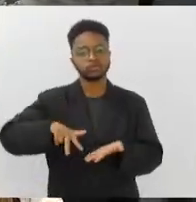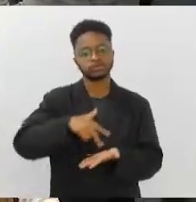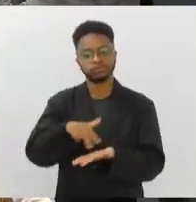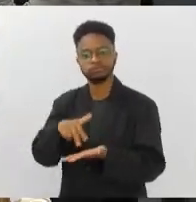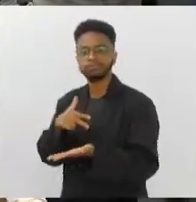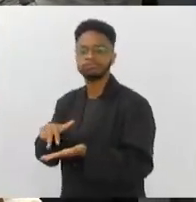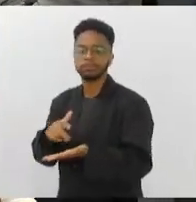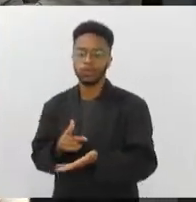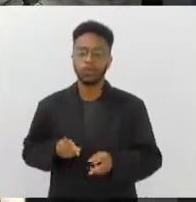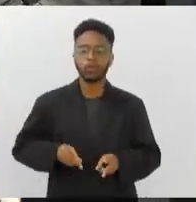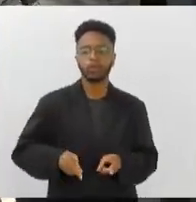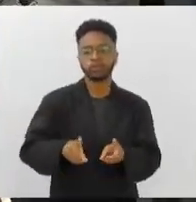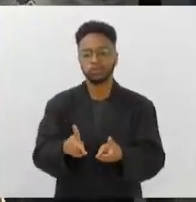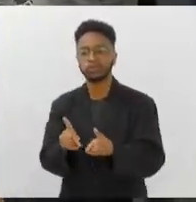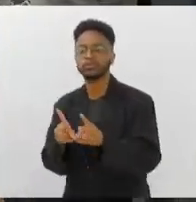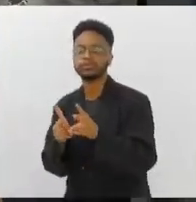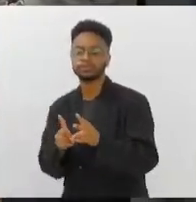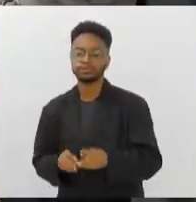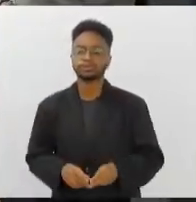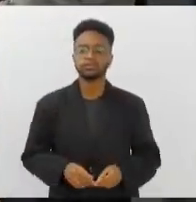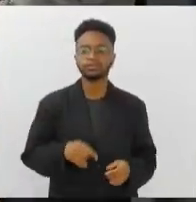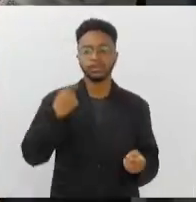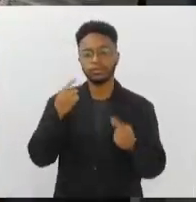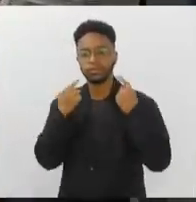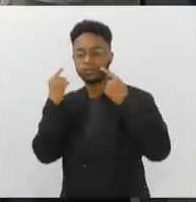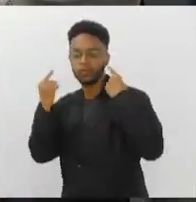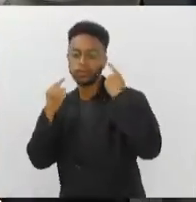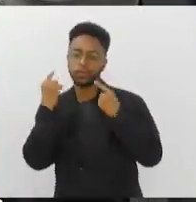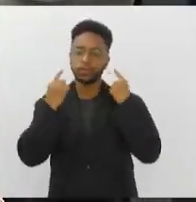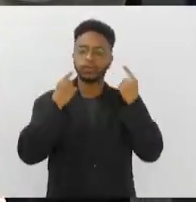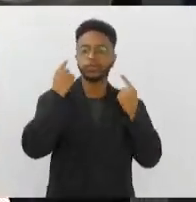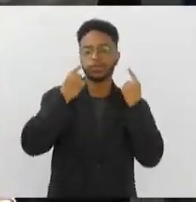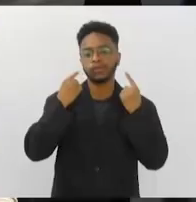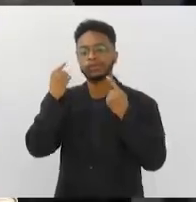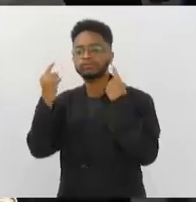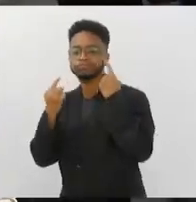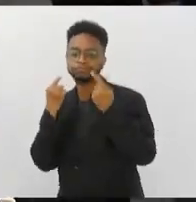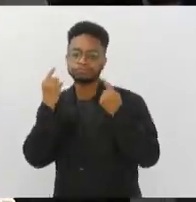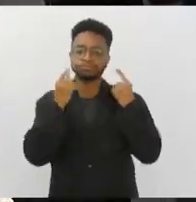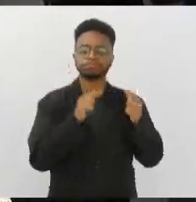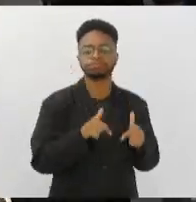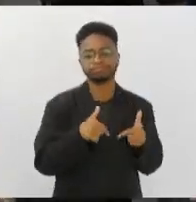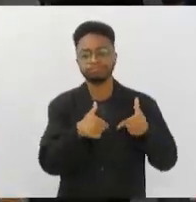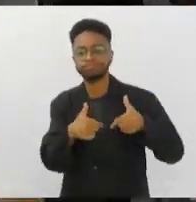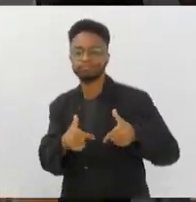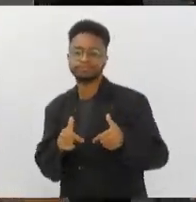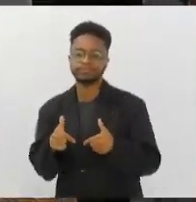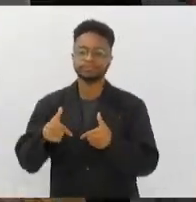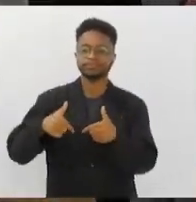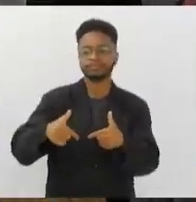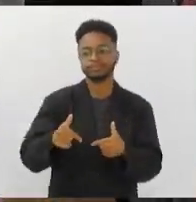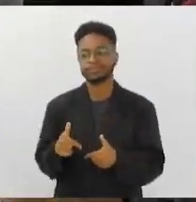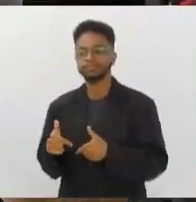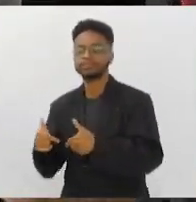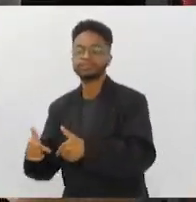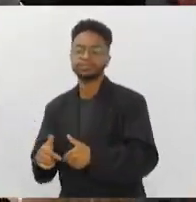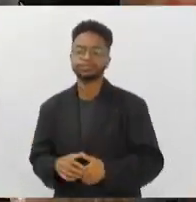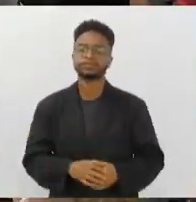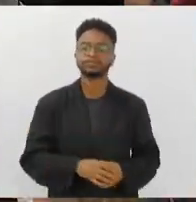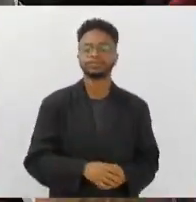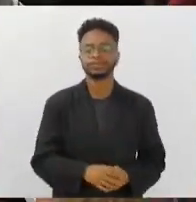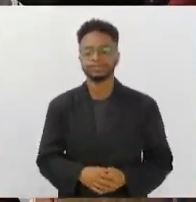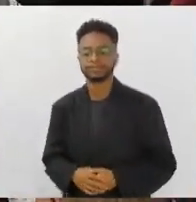vamos sambar. Pirô, pirá, pirô, pirô, pirô, pirá.